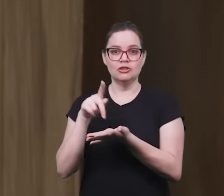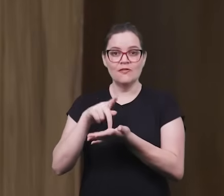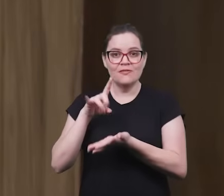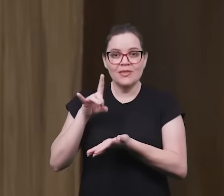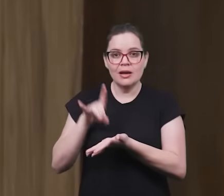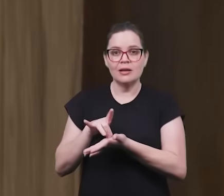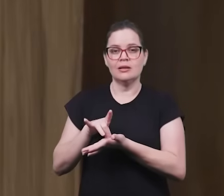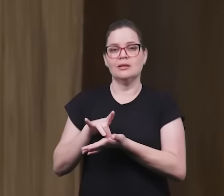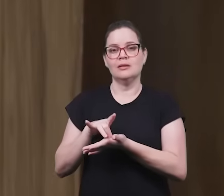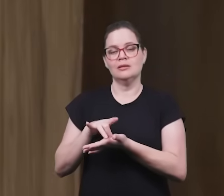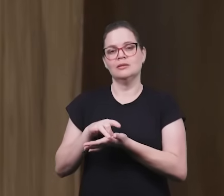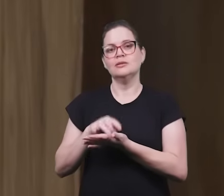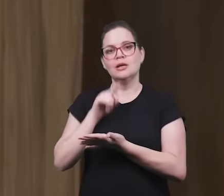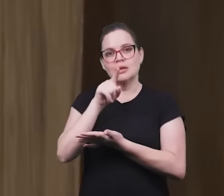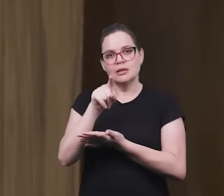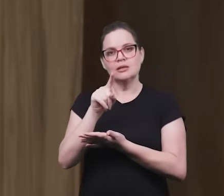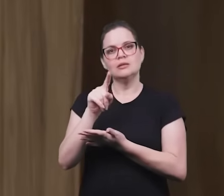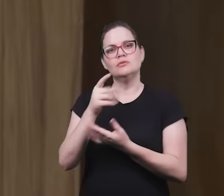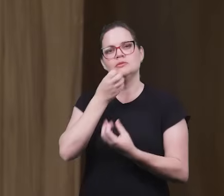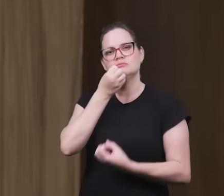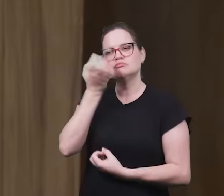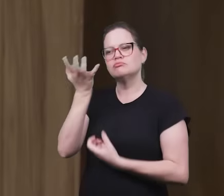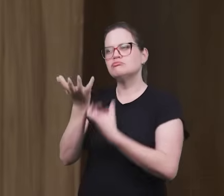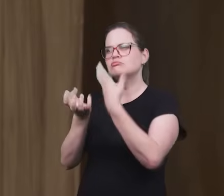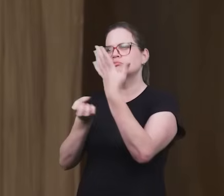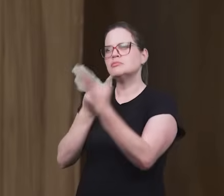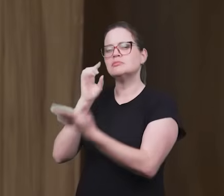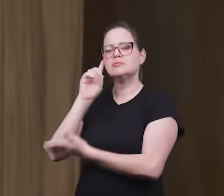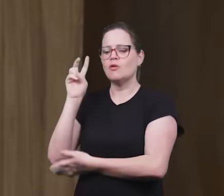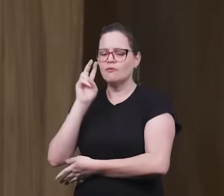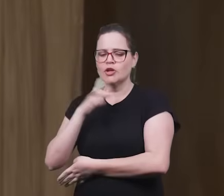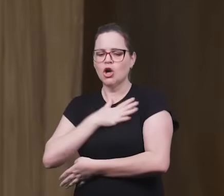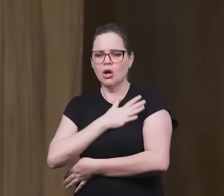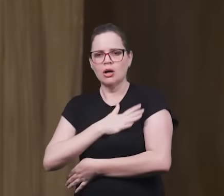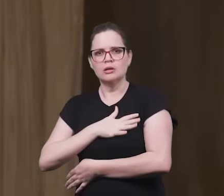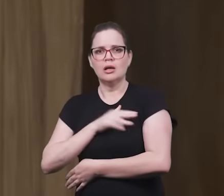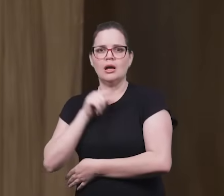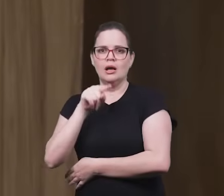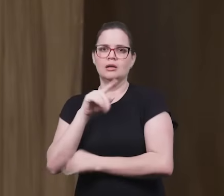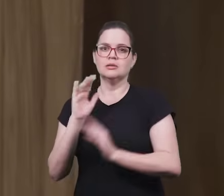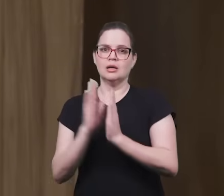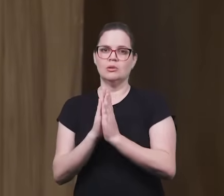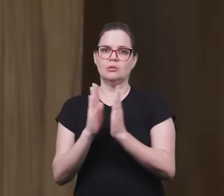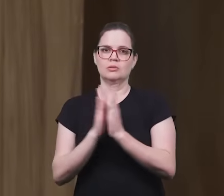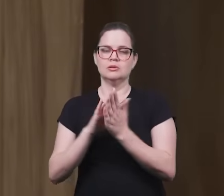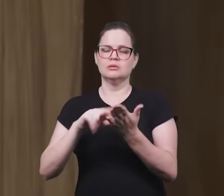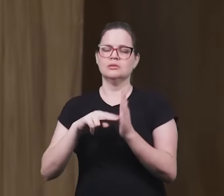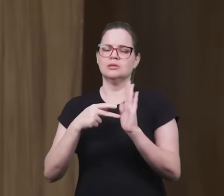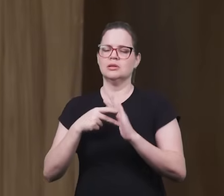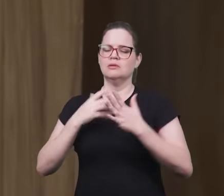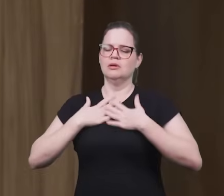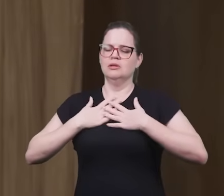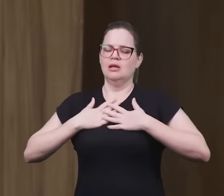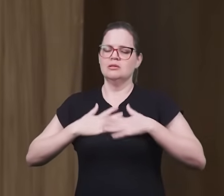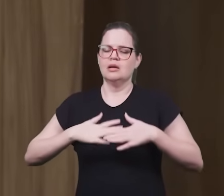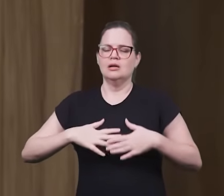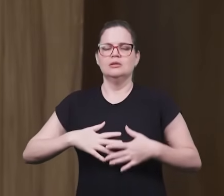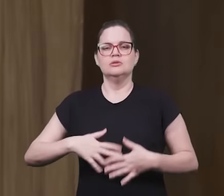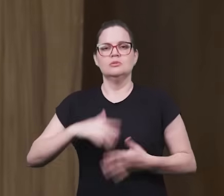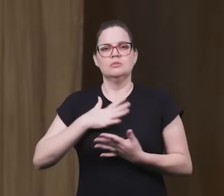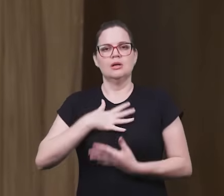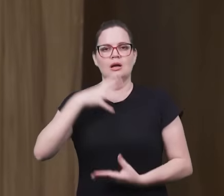de forma que você agrade a Deus na sua oração, essa oração ela traz descanso para a sua vida,